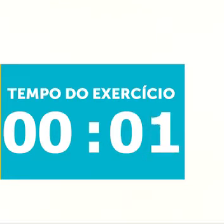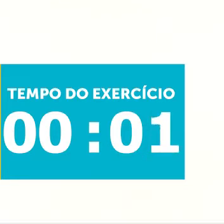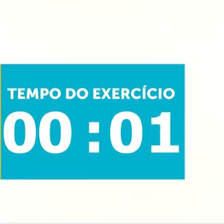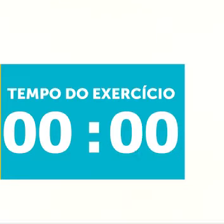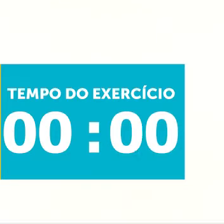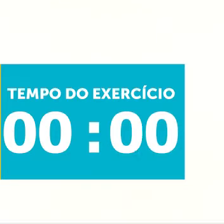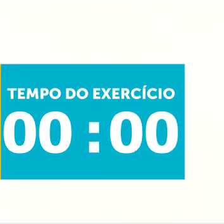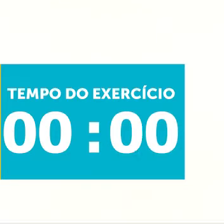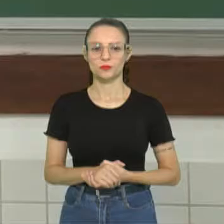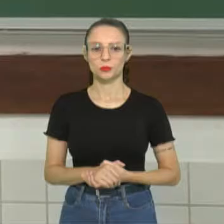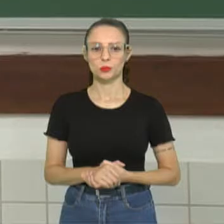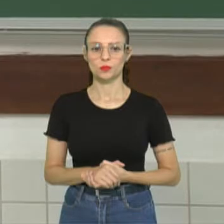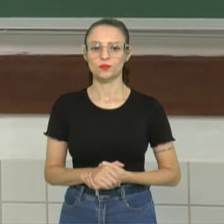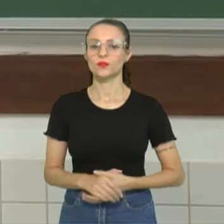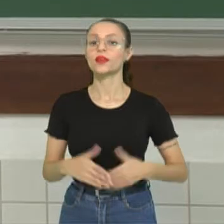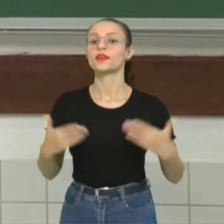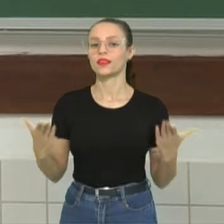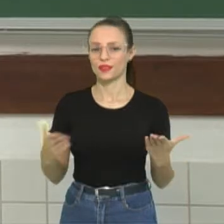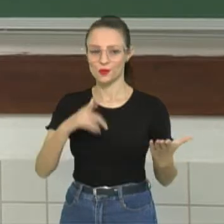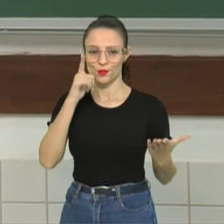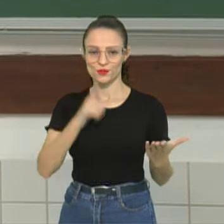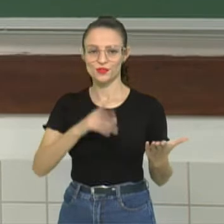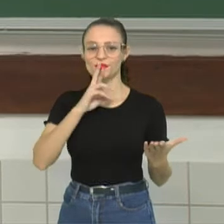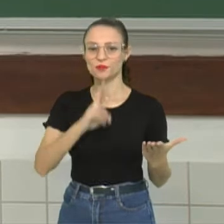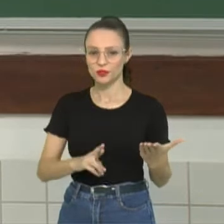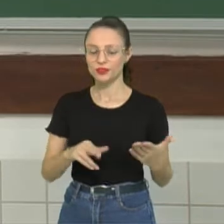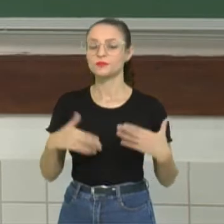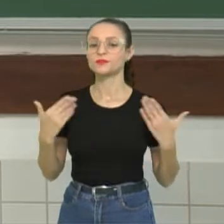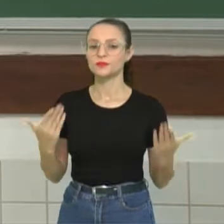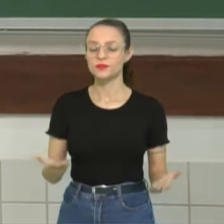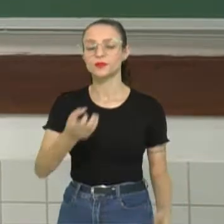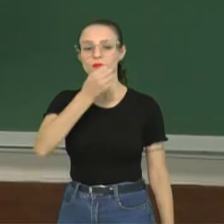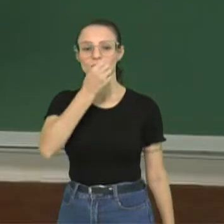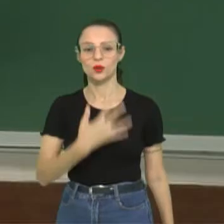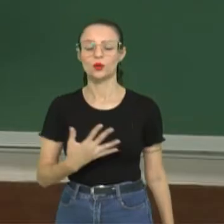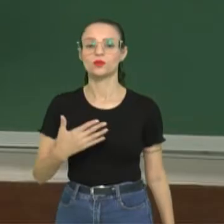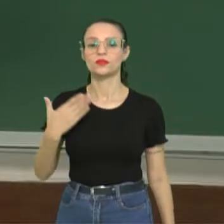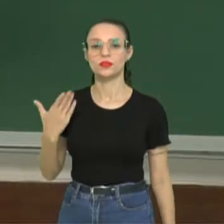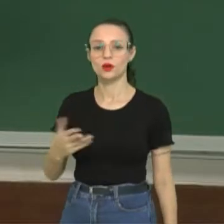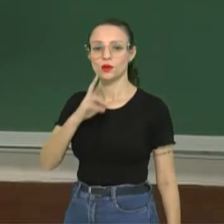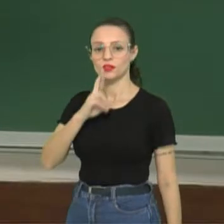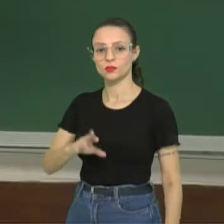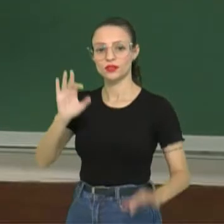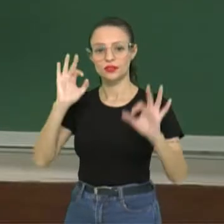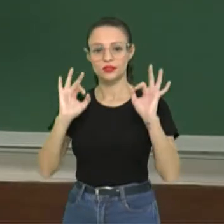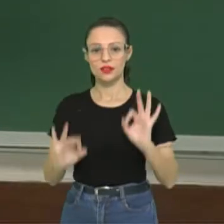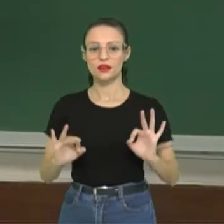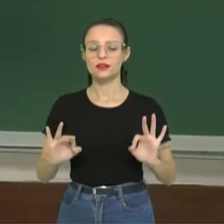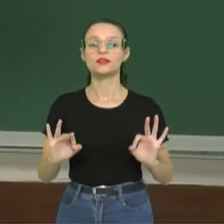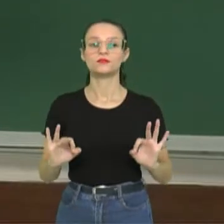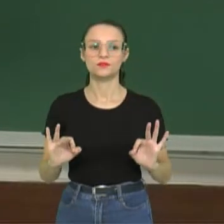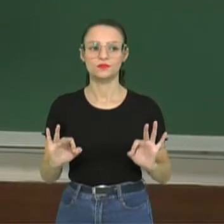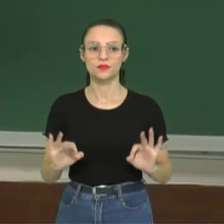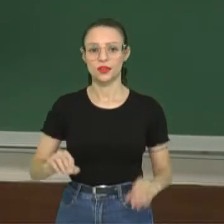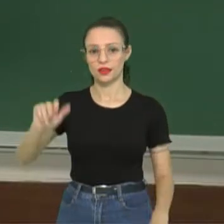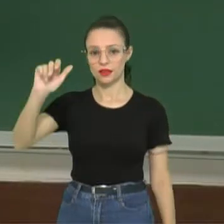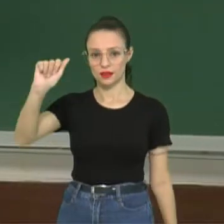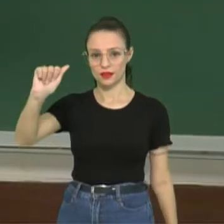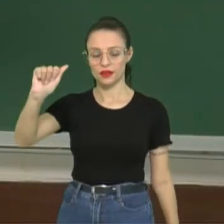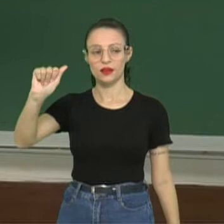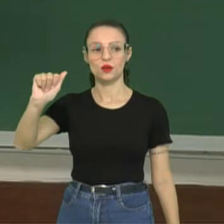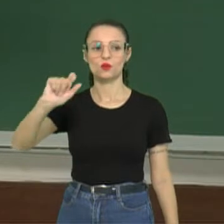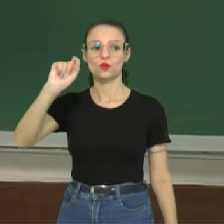aí Oi e aí Conseguiram responder bom é aqui é a resposta correta é a alternativa